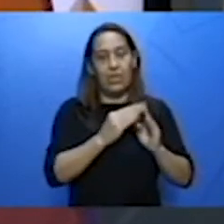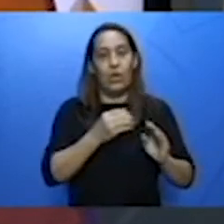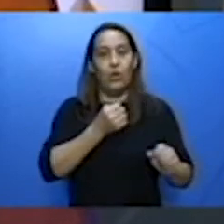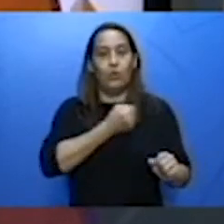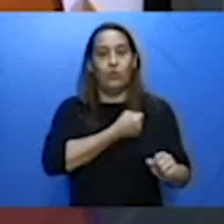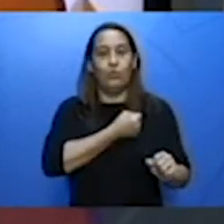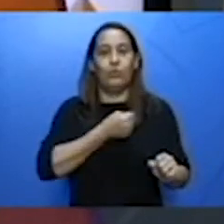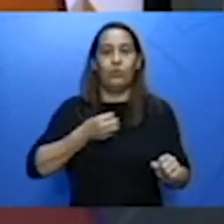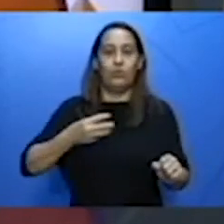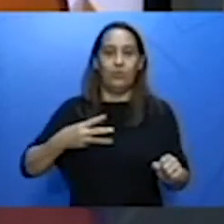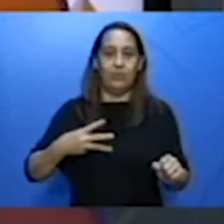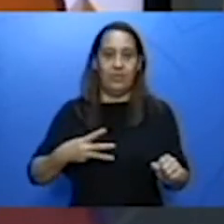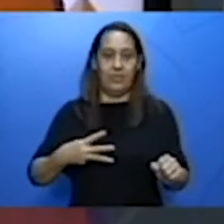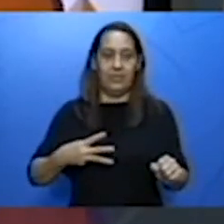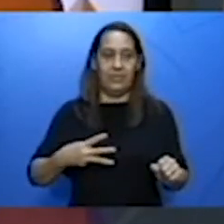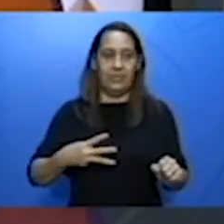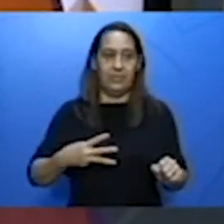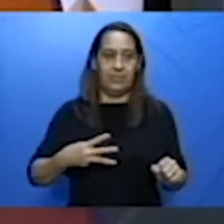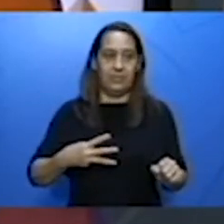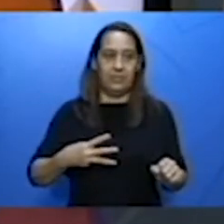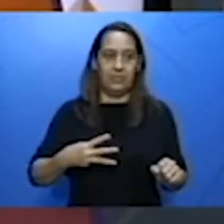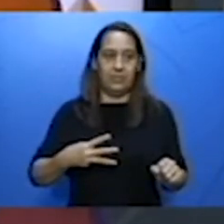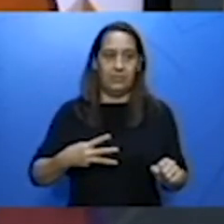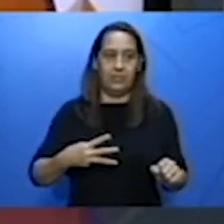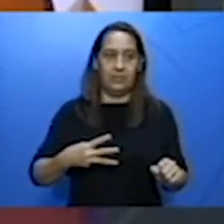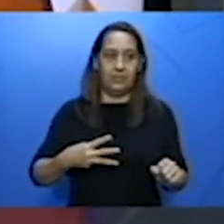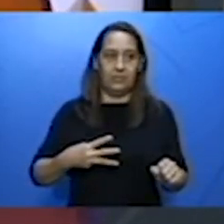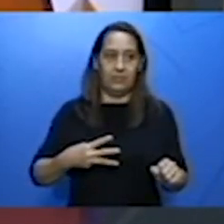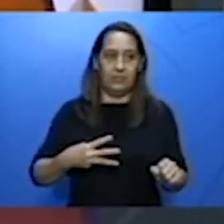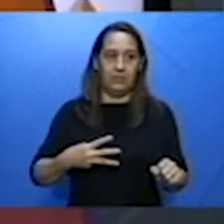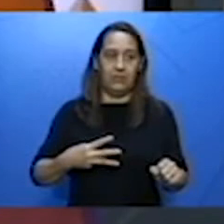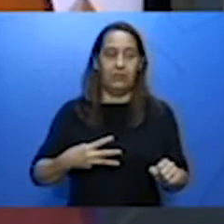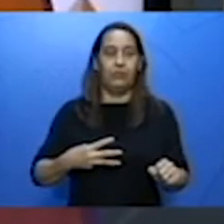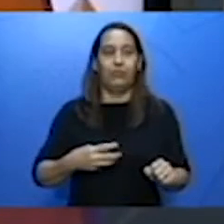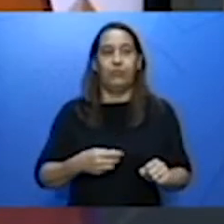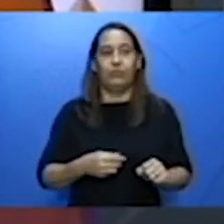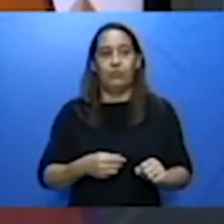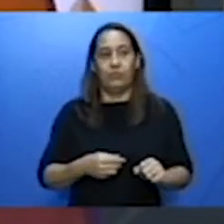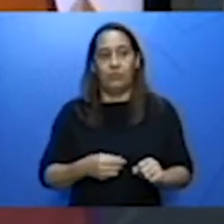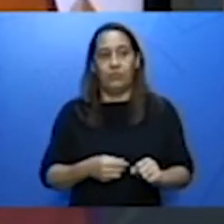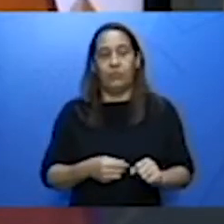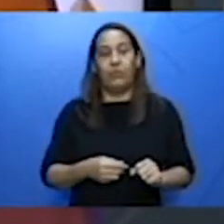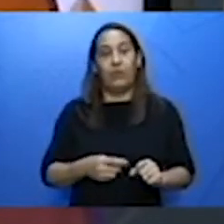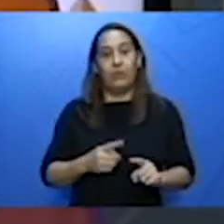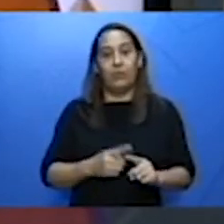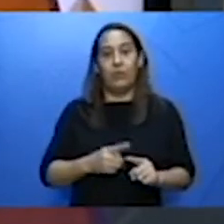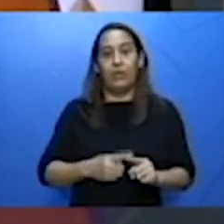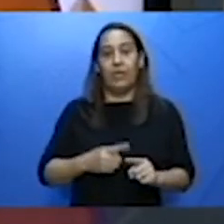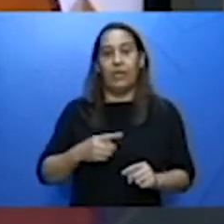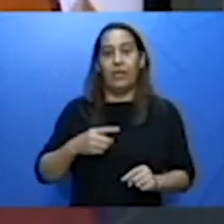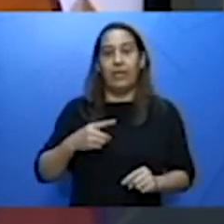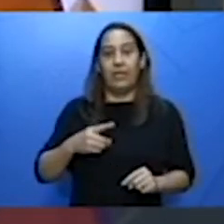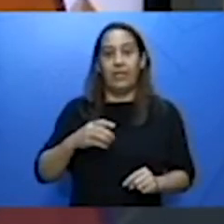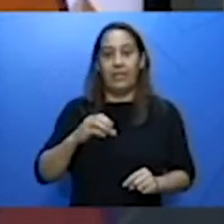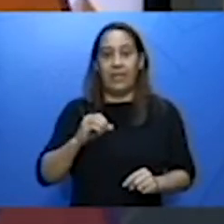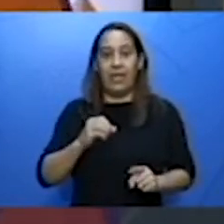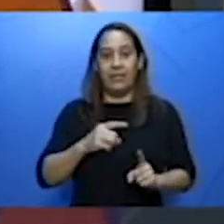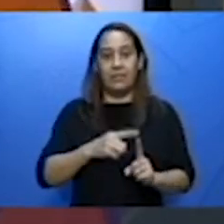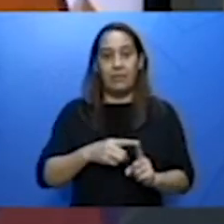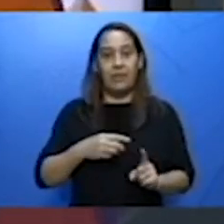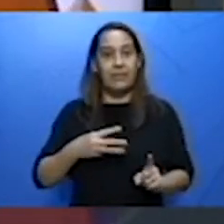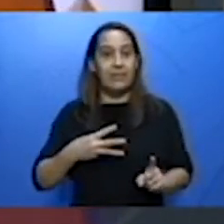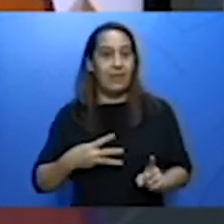é a unidade do 13? Pensa no número 13. Não é o 1 e o 3? 10 mais 3? Quem é a unidade